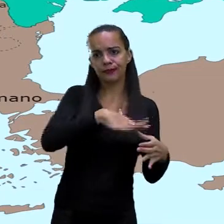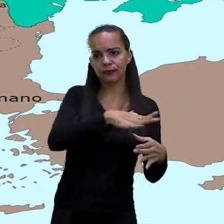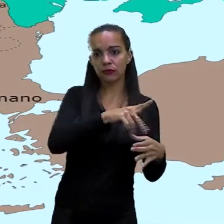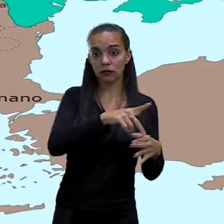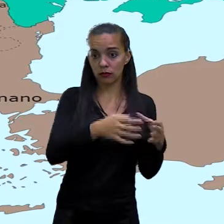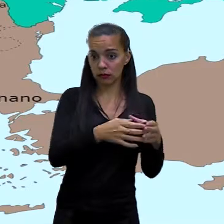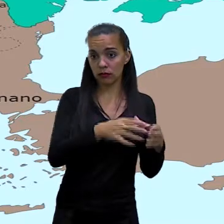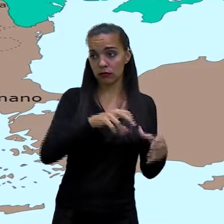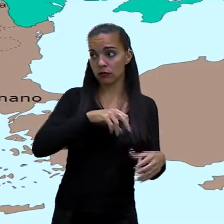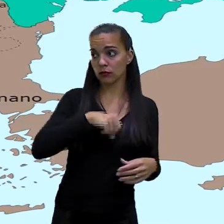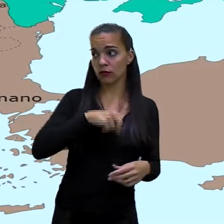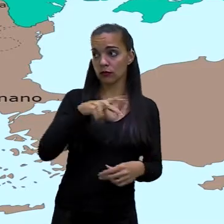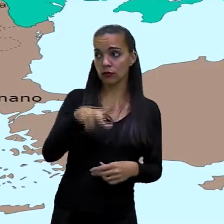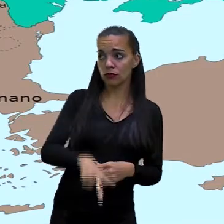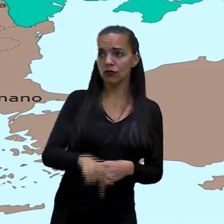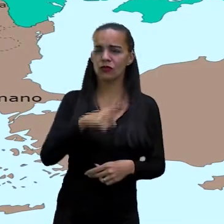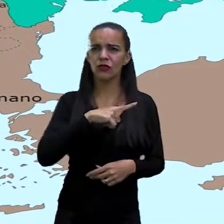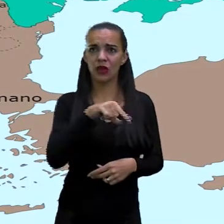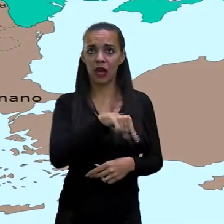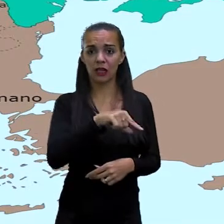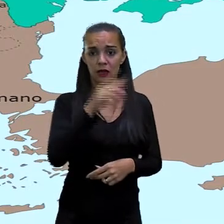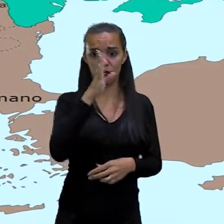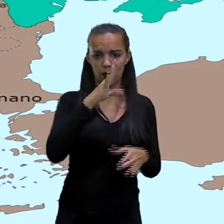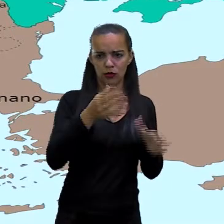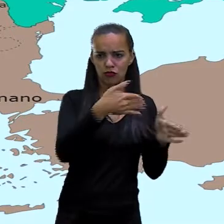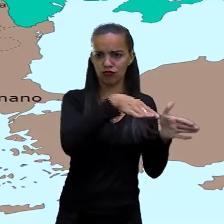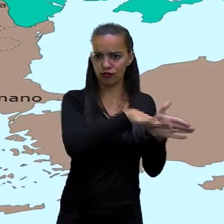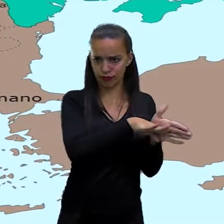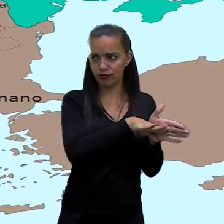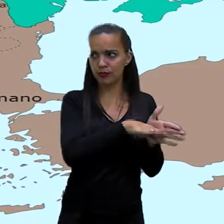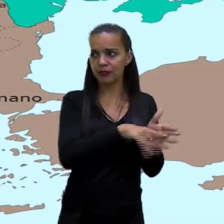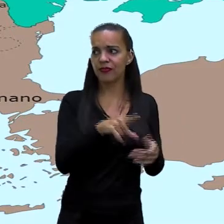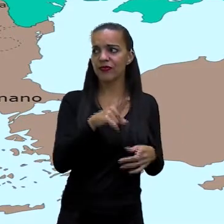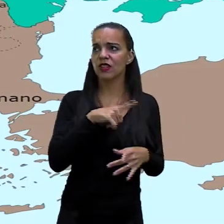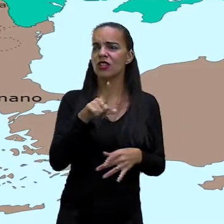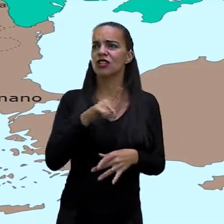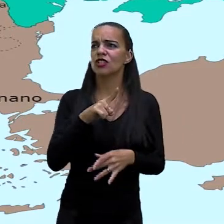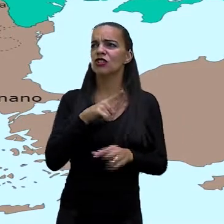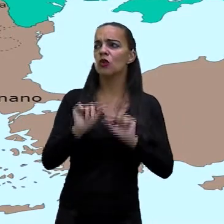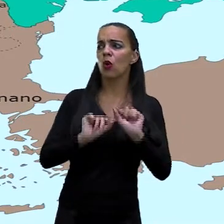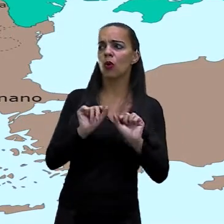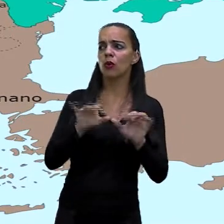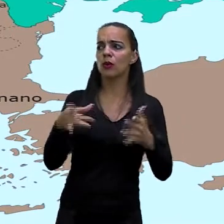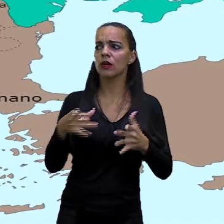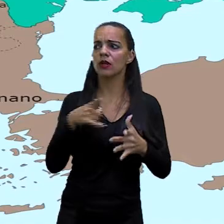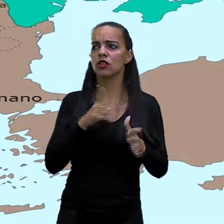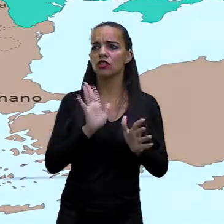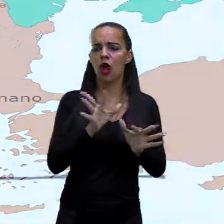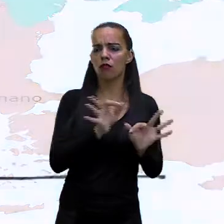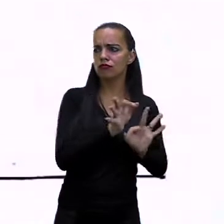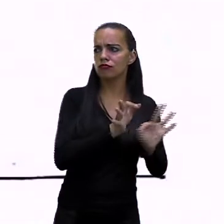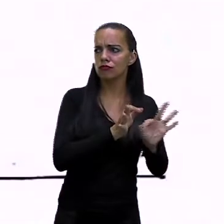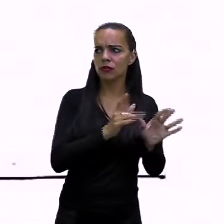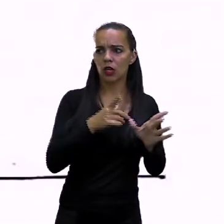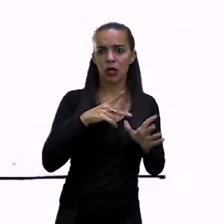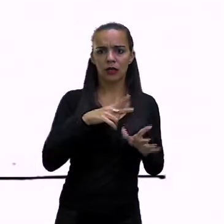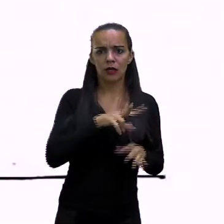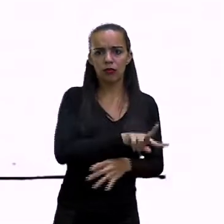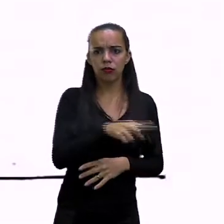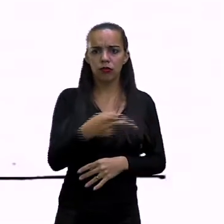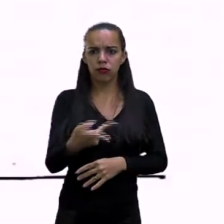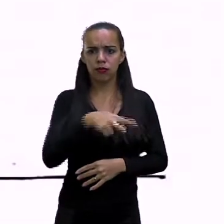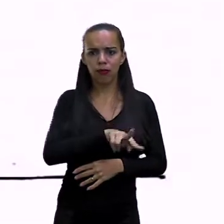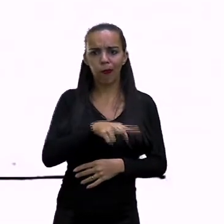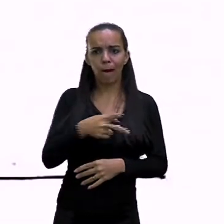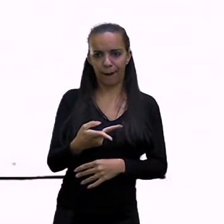início de um processo de independência aqui no Brasil. Então, Portugal ele já tinha um projeto de transferir a sua